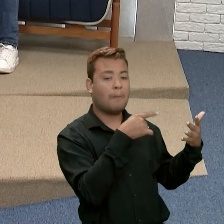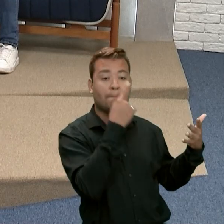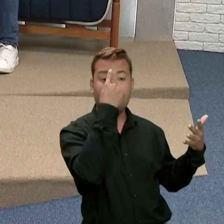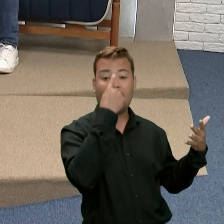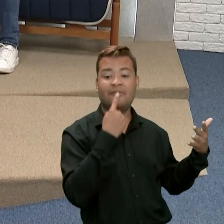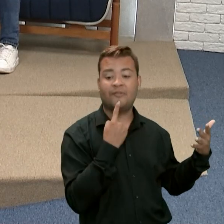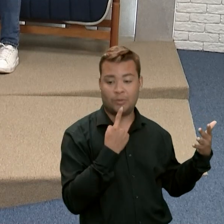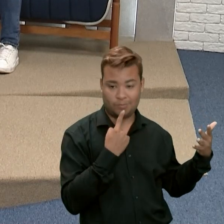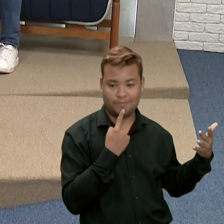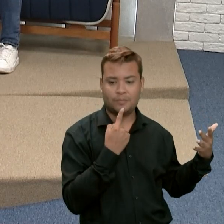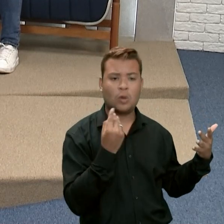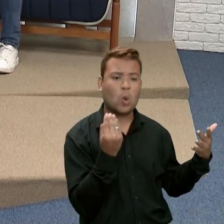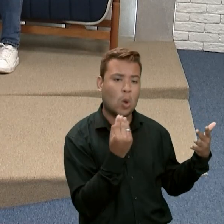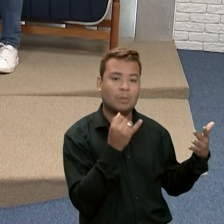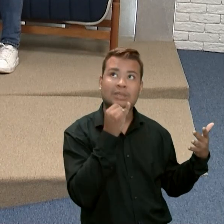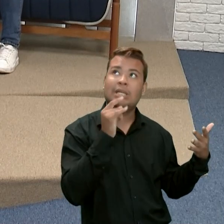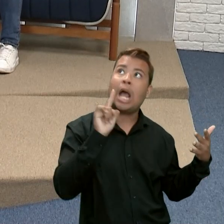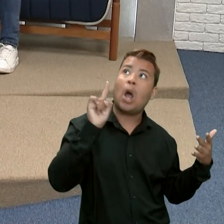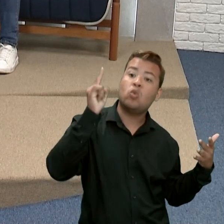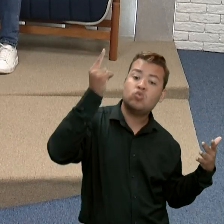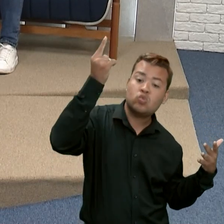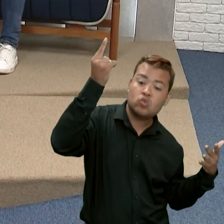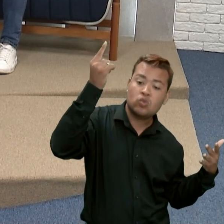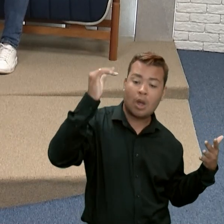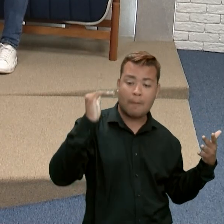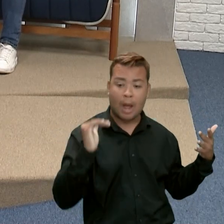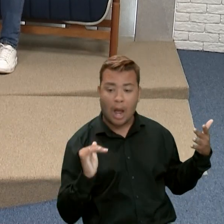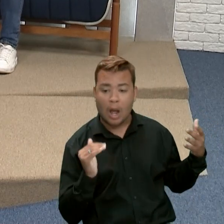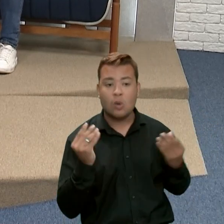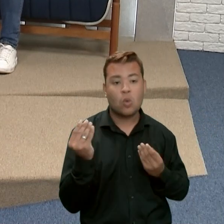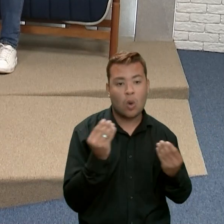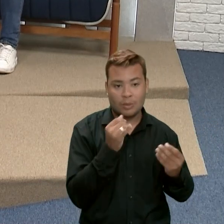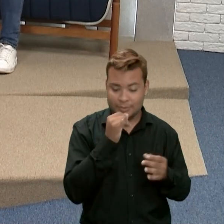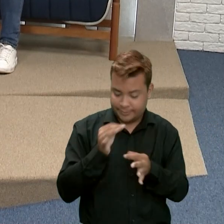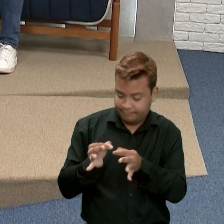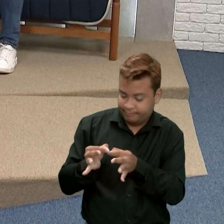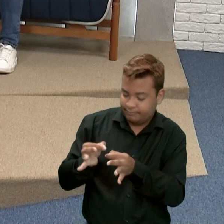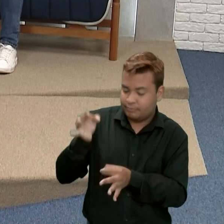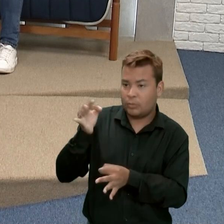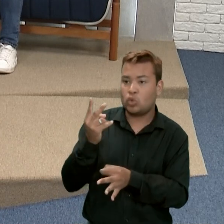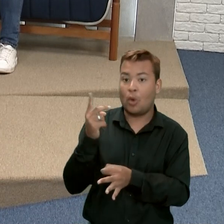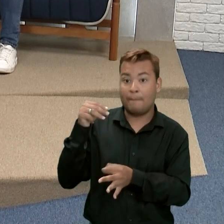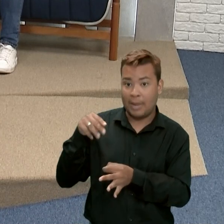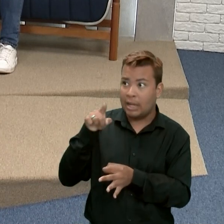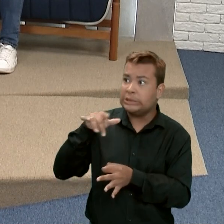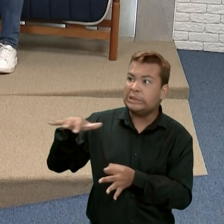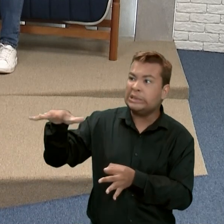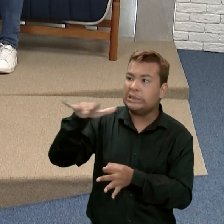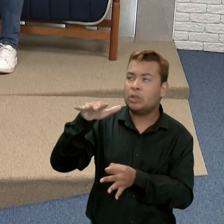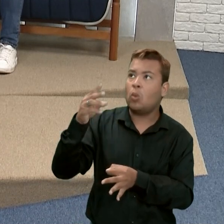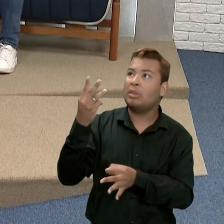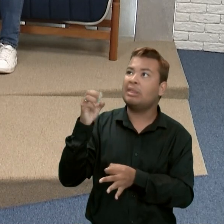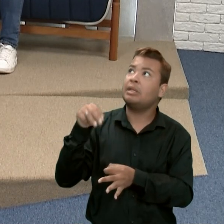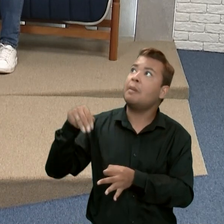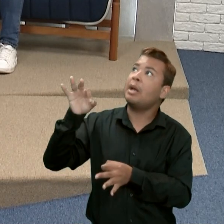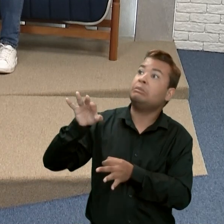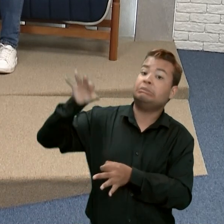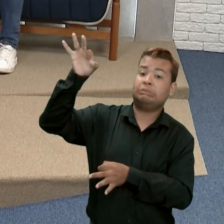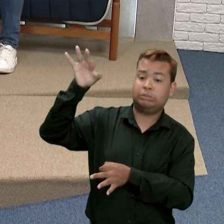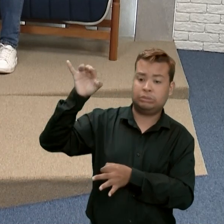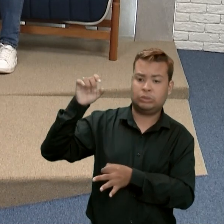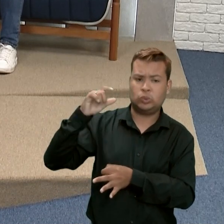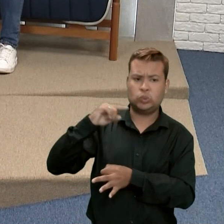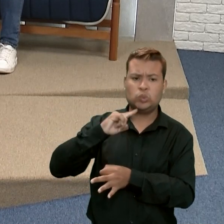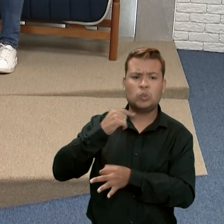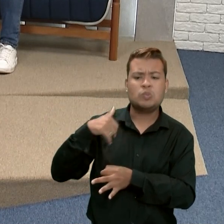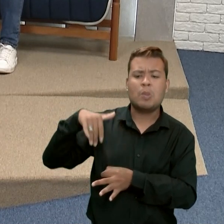As alturas que está. Então, a gente tem mais poluição a 2 metros, a 30 metros, a 100 metros.